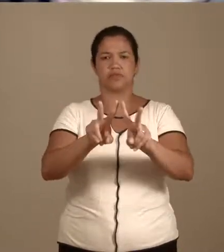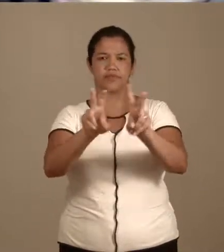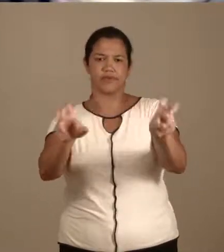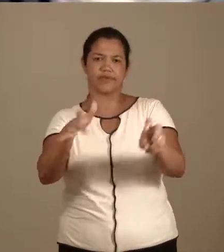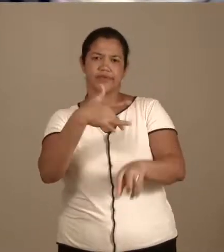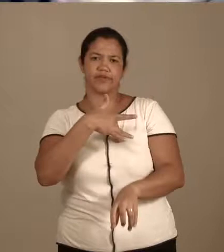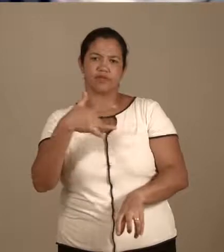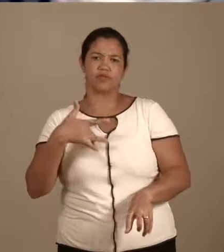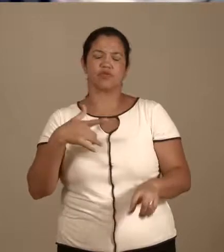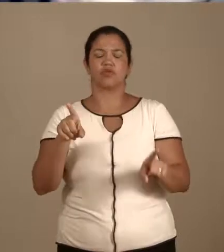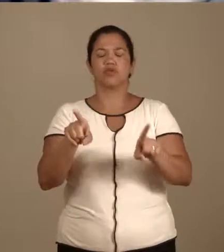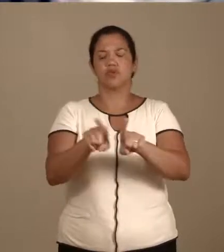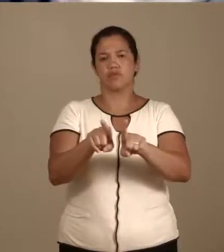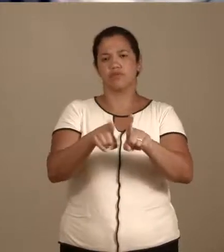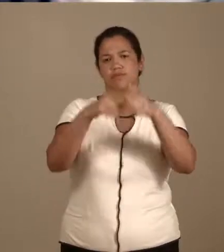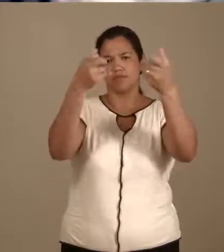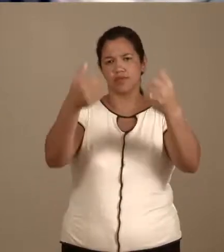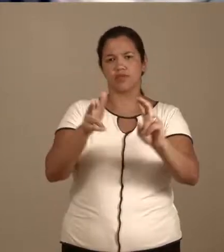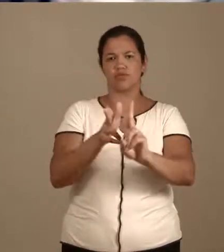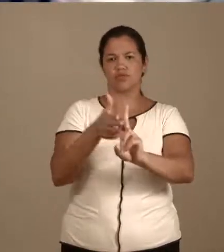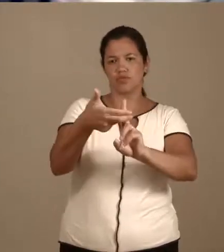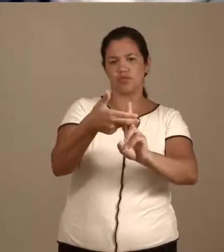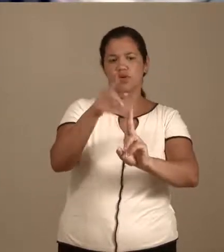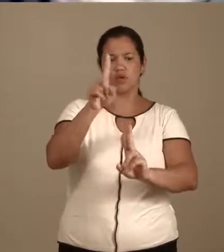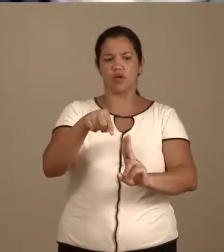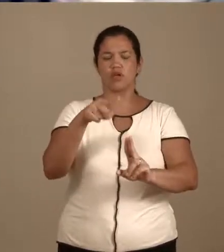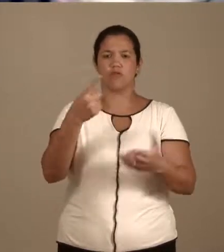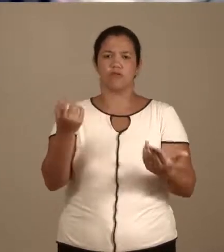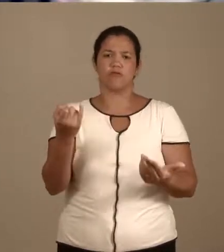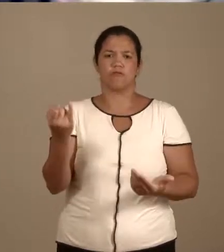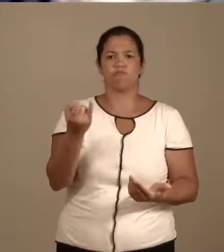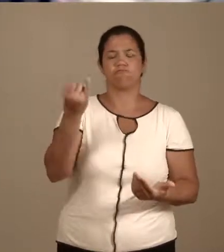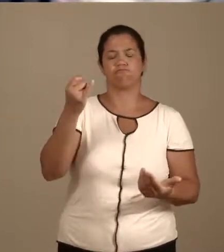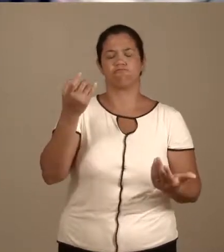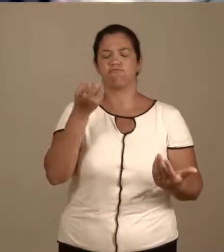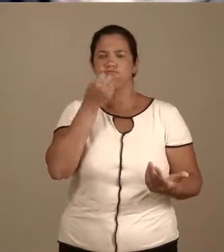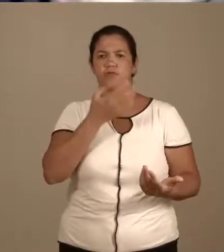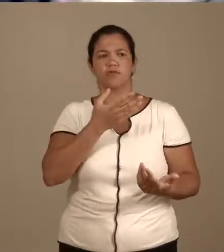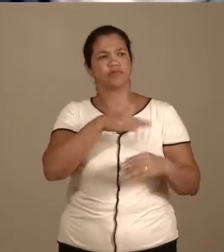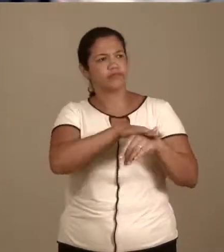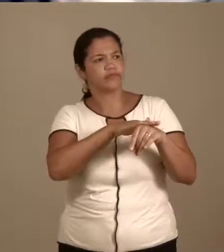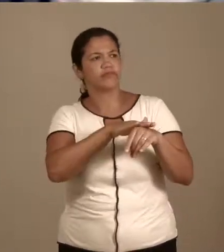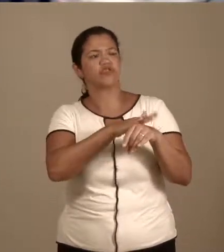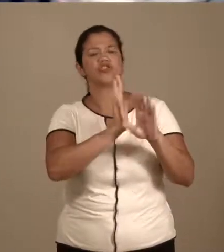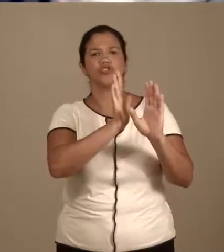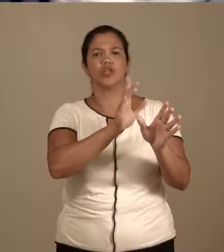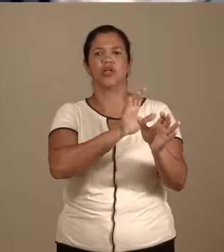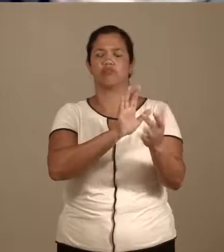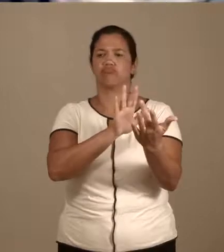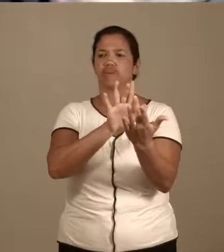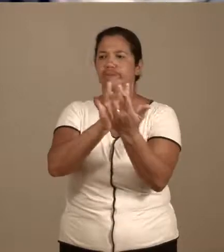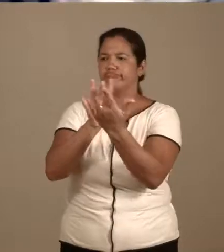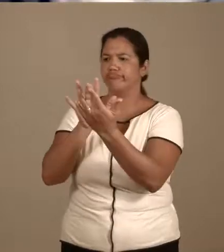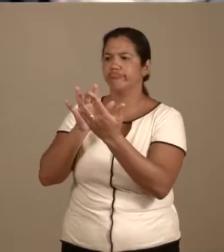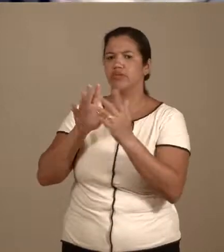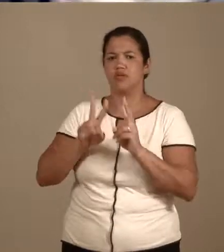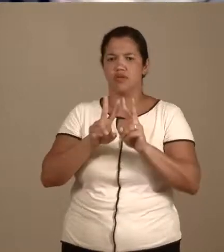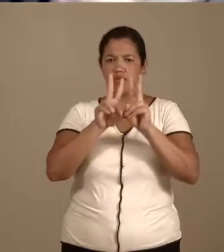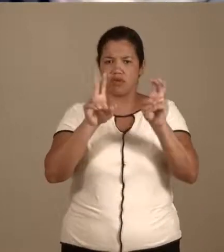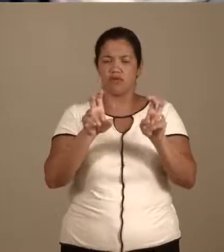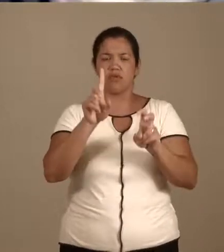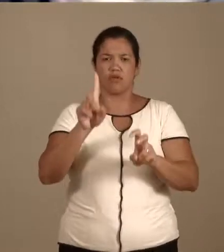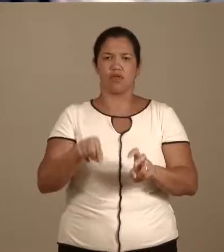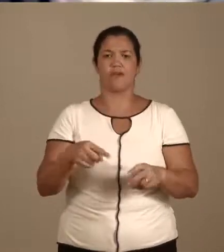saúde, falar sobre o nosso sistema único de saúde. E a oportunidade de falar com várias pessoas que estão ligadas a todos esses